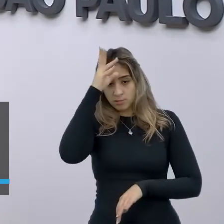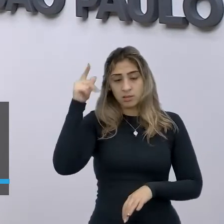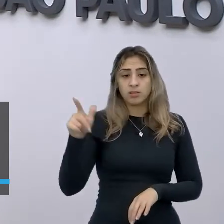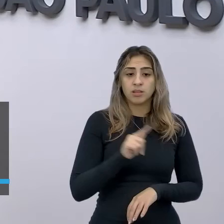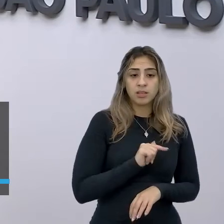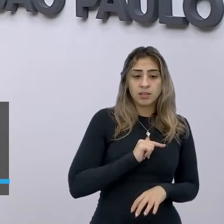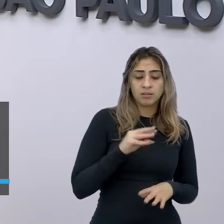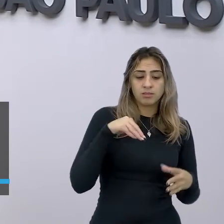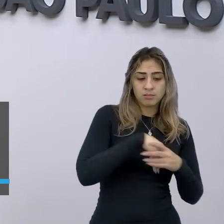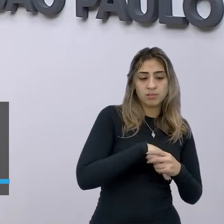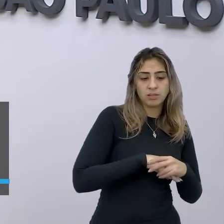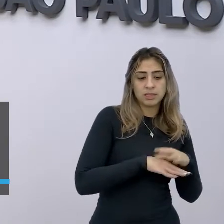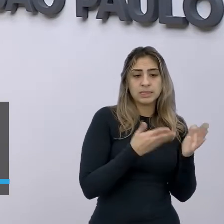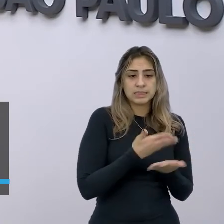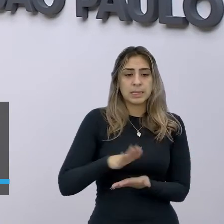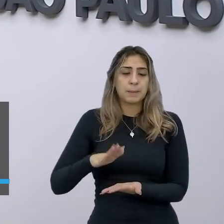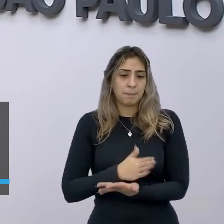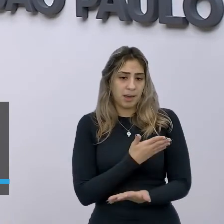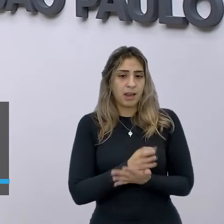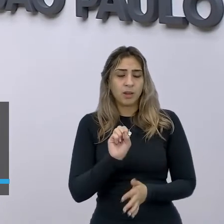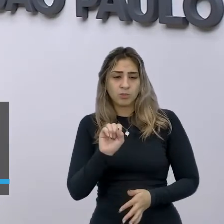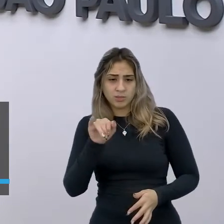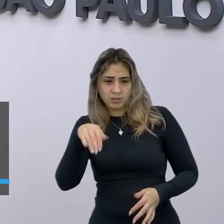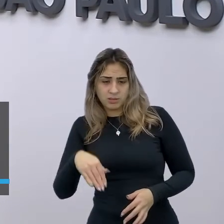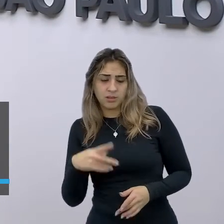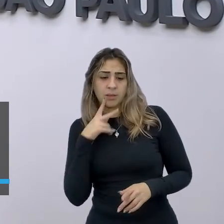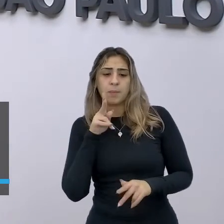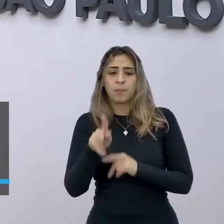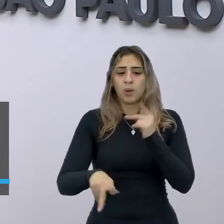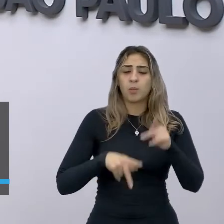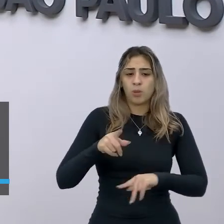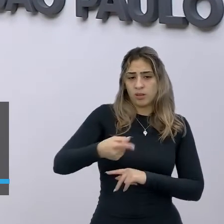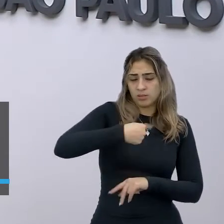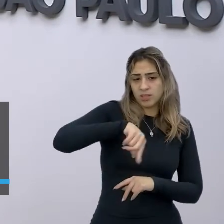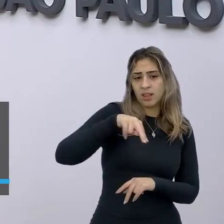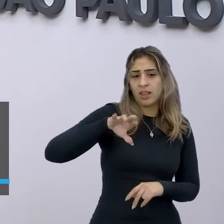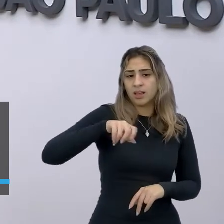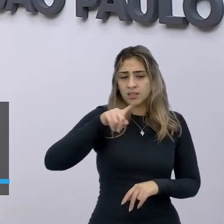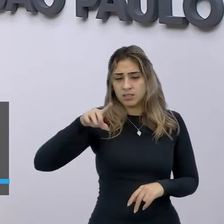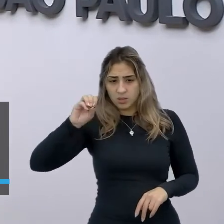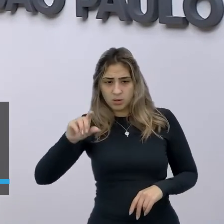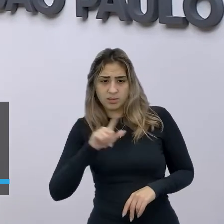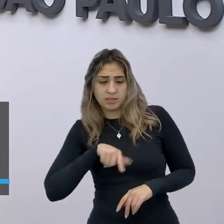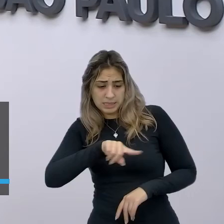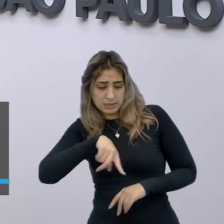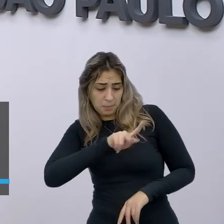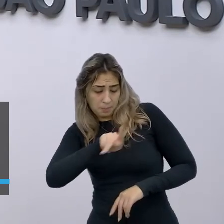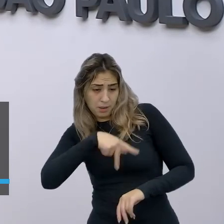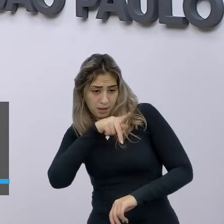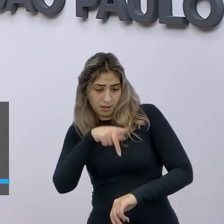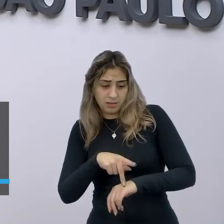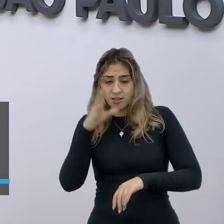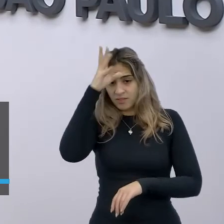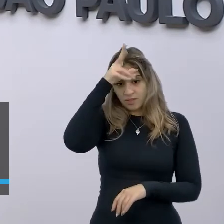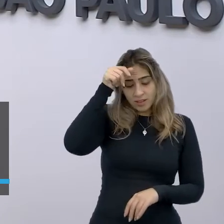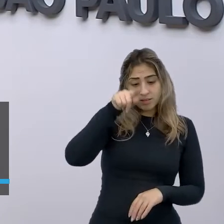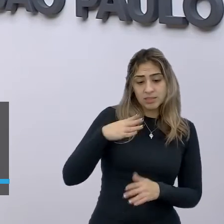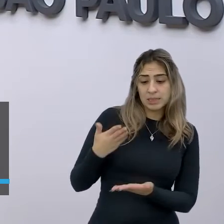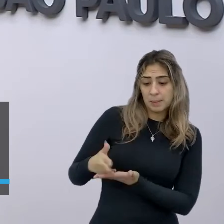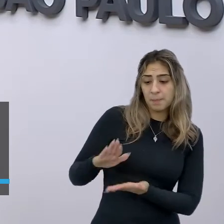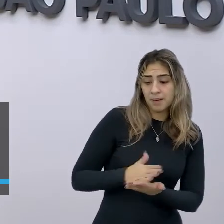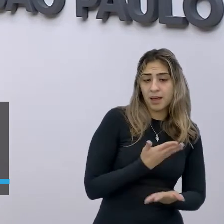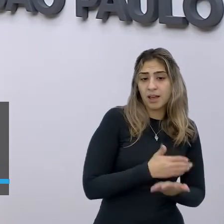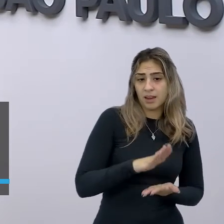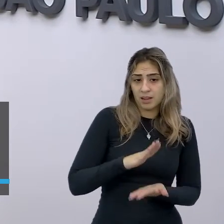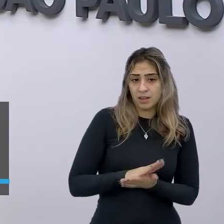foram arbitrariamente separados, né? Então as populações, as nações desses países africanos foram